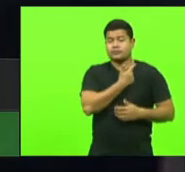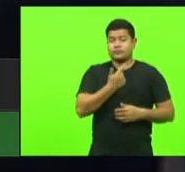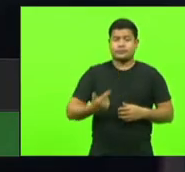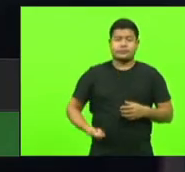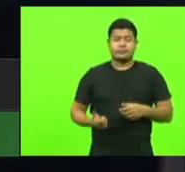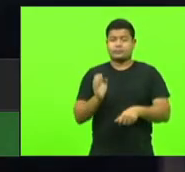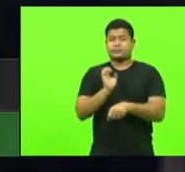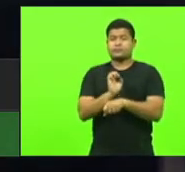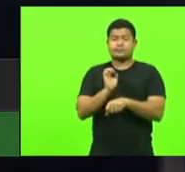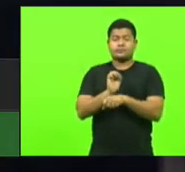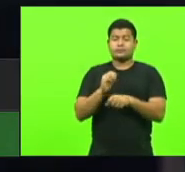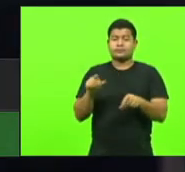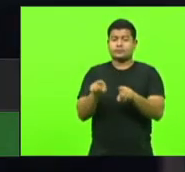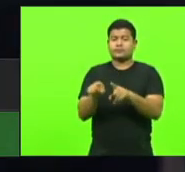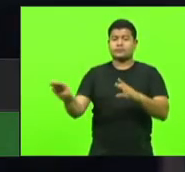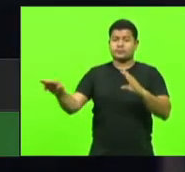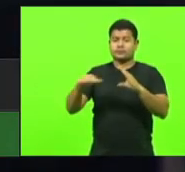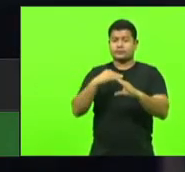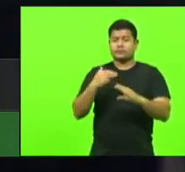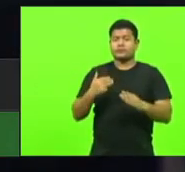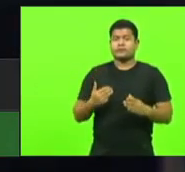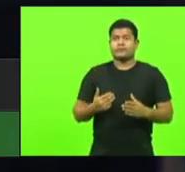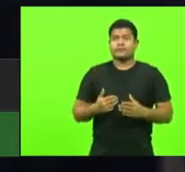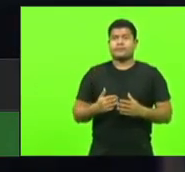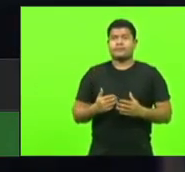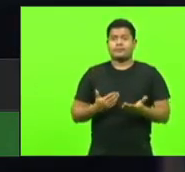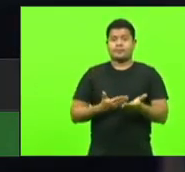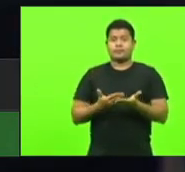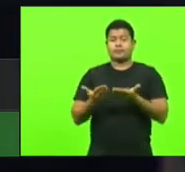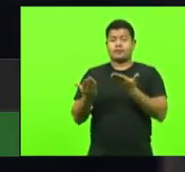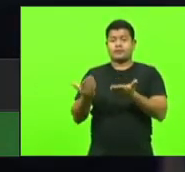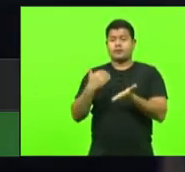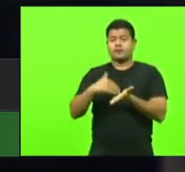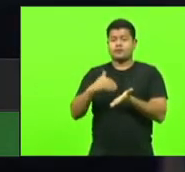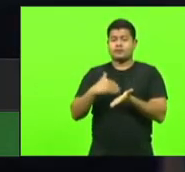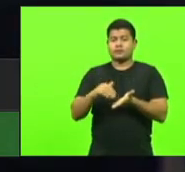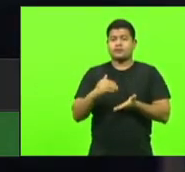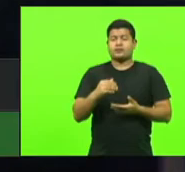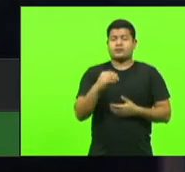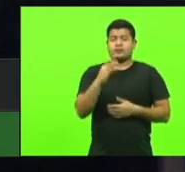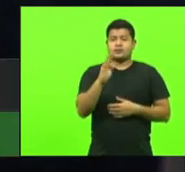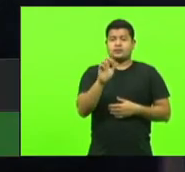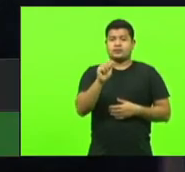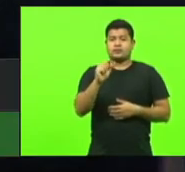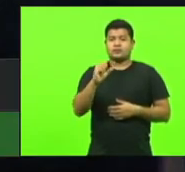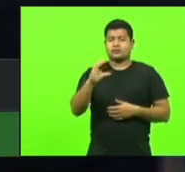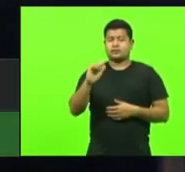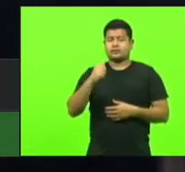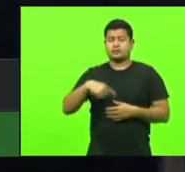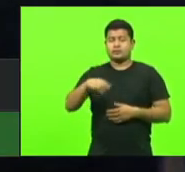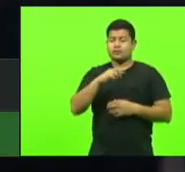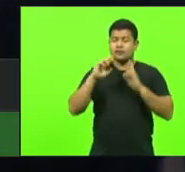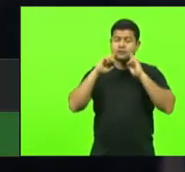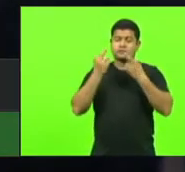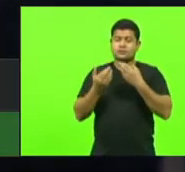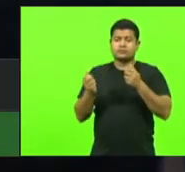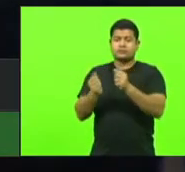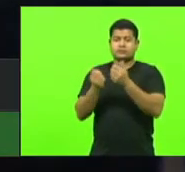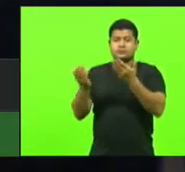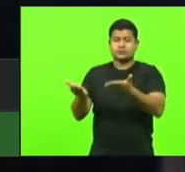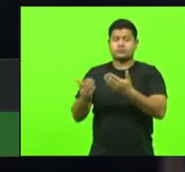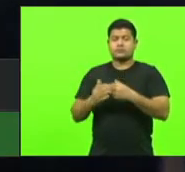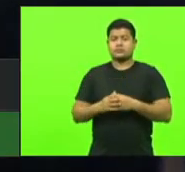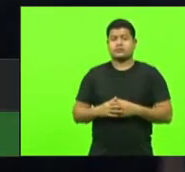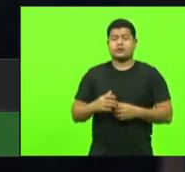também encaminhou, aqui através do secretário Tasca, no qual nós tivemos uma reunião com ele, e ele fez